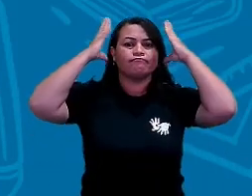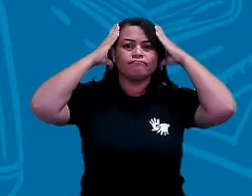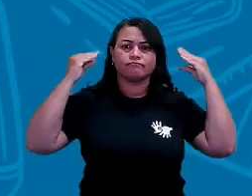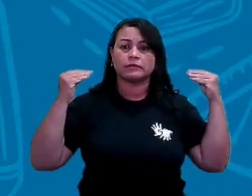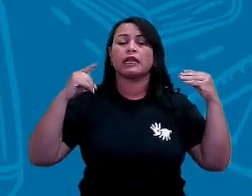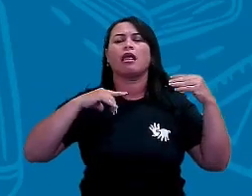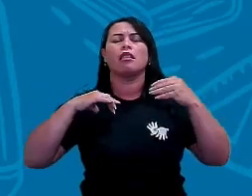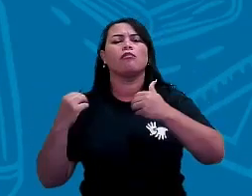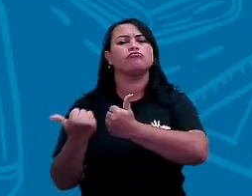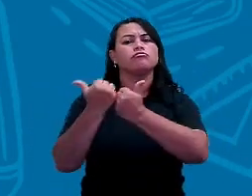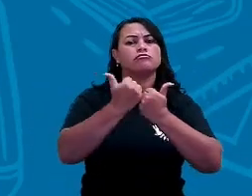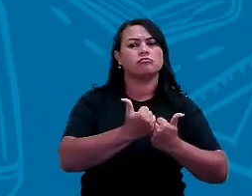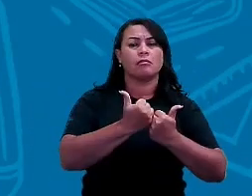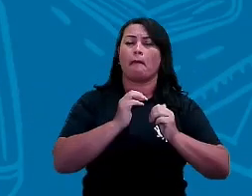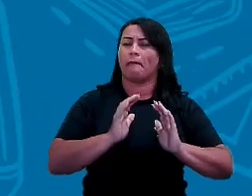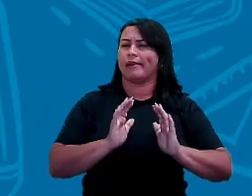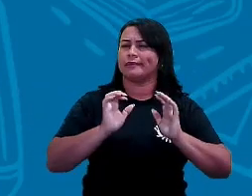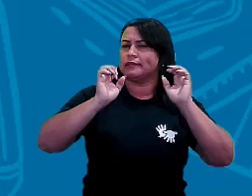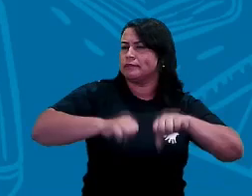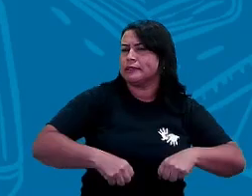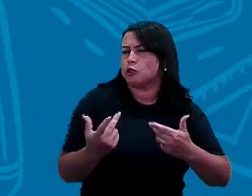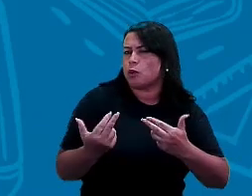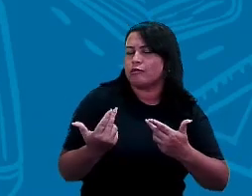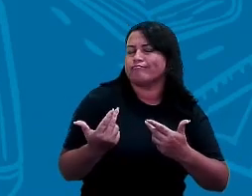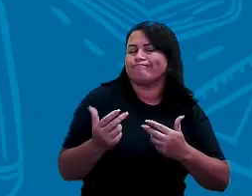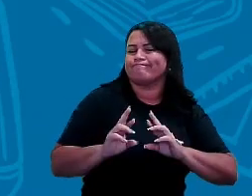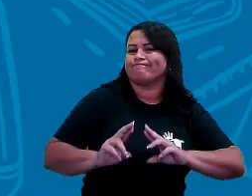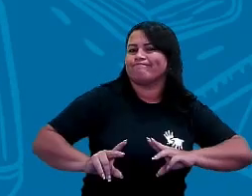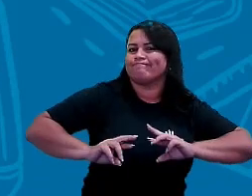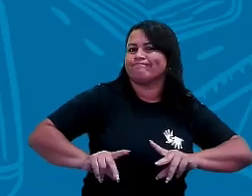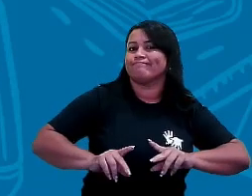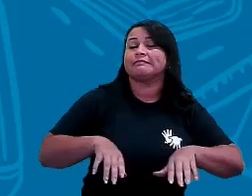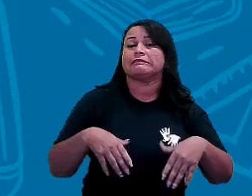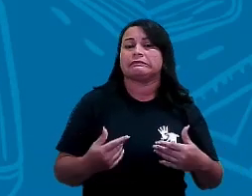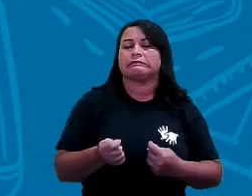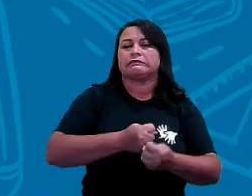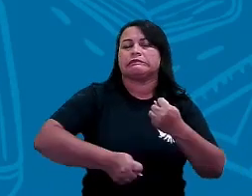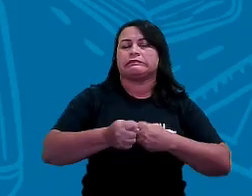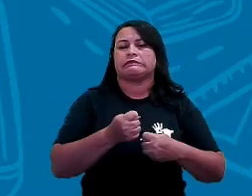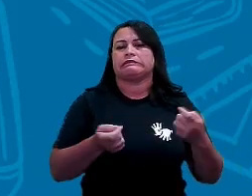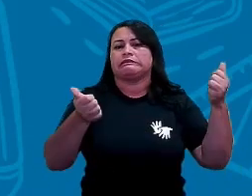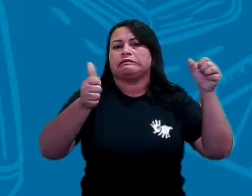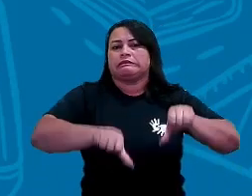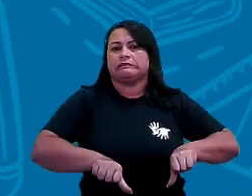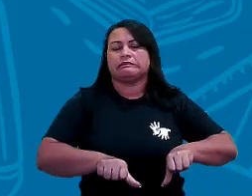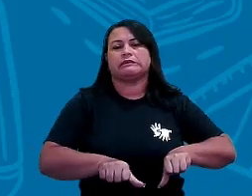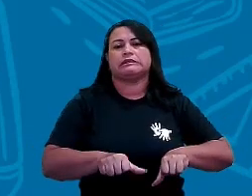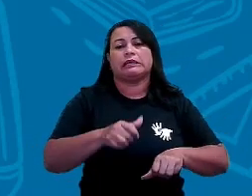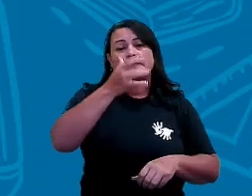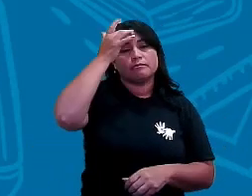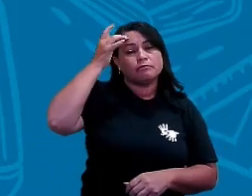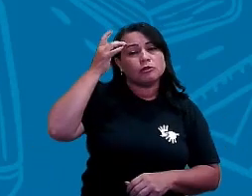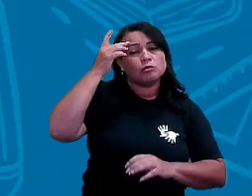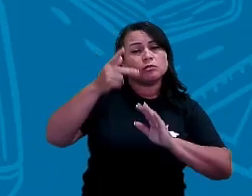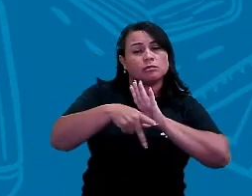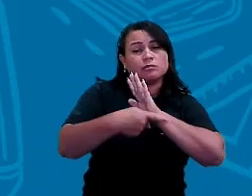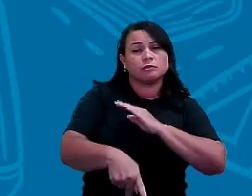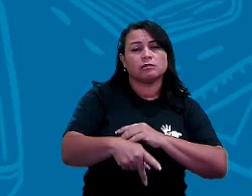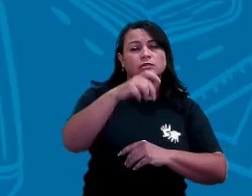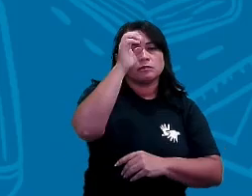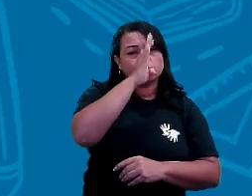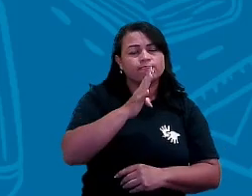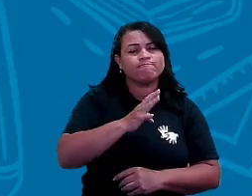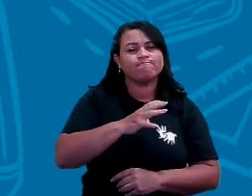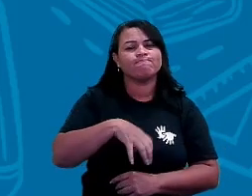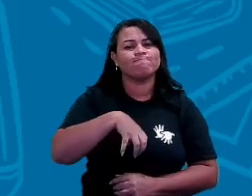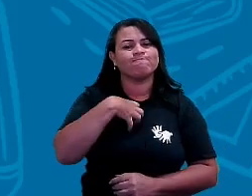substitutos não tiveram a mesma capacidade administrativa e desagradaram aos lusos brasileiros. Revoltado